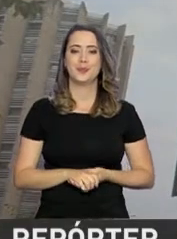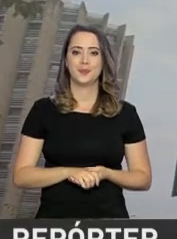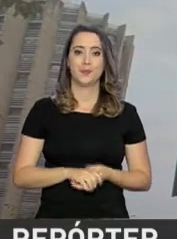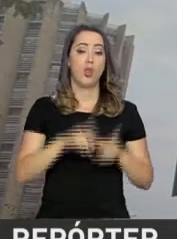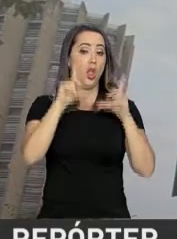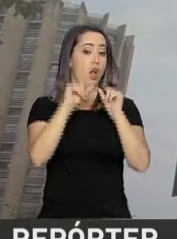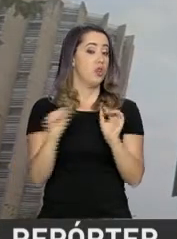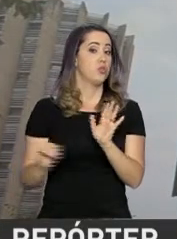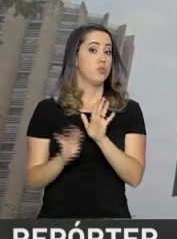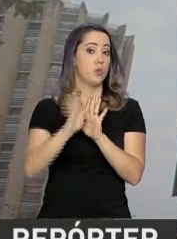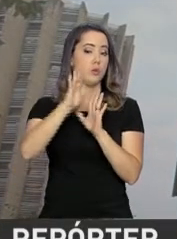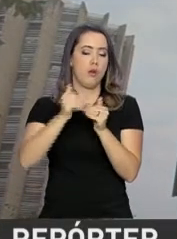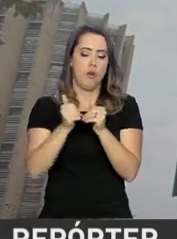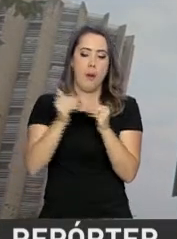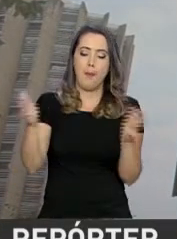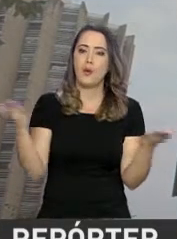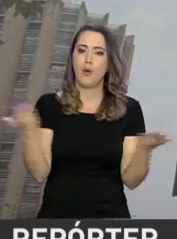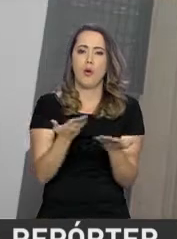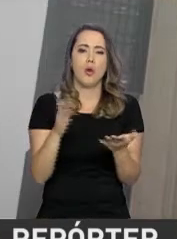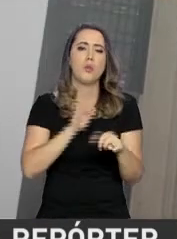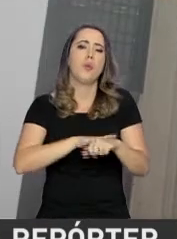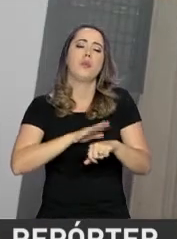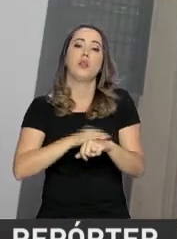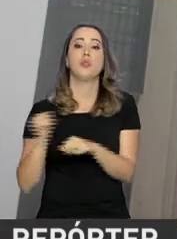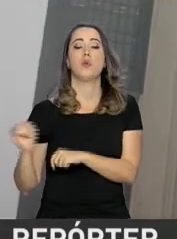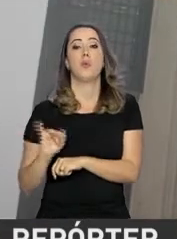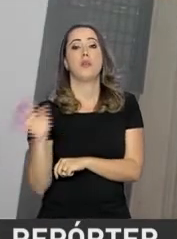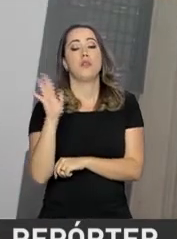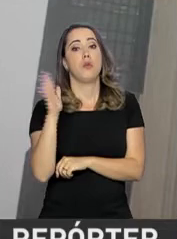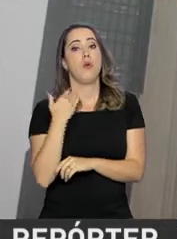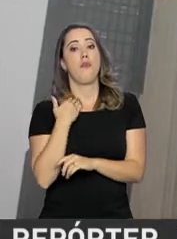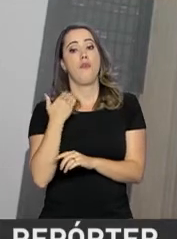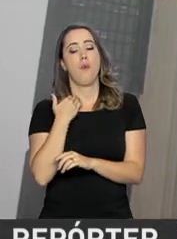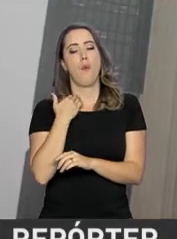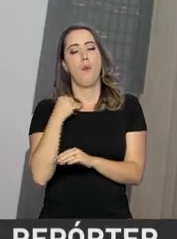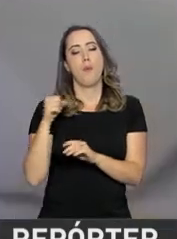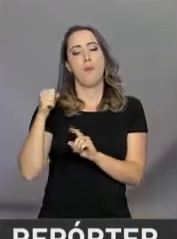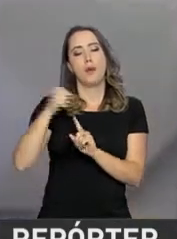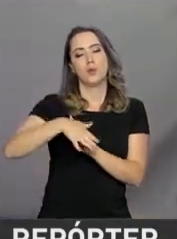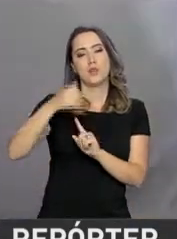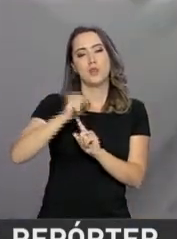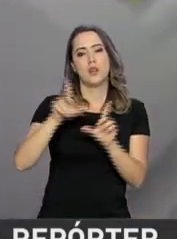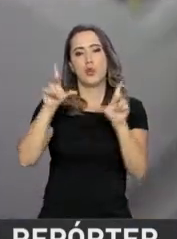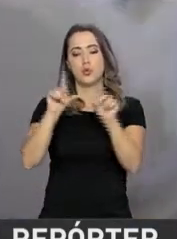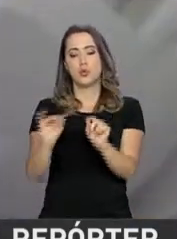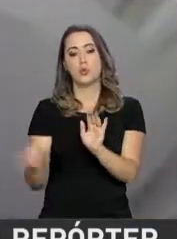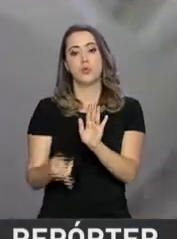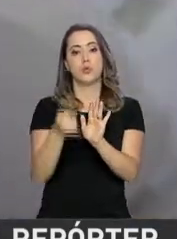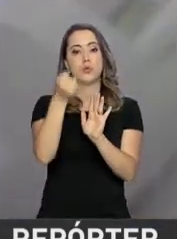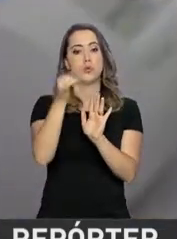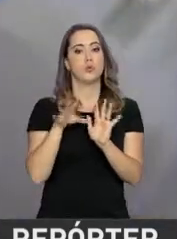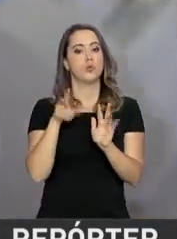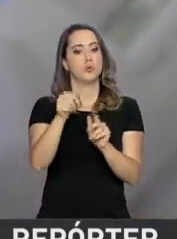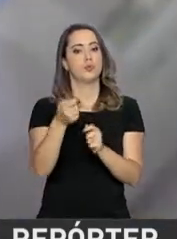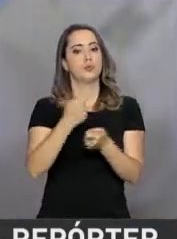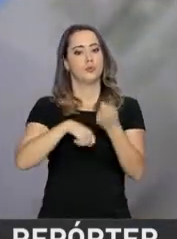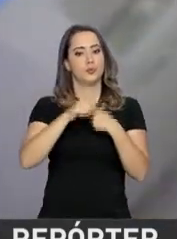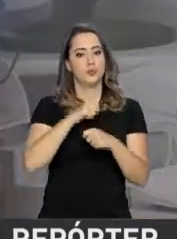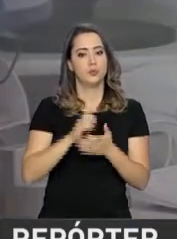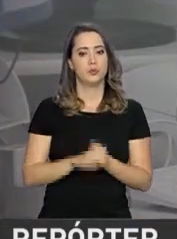da inflação abriu espaço para o banco central reduzir a taxa básica de juros que é uma referência para toda a economia